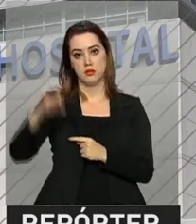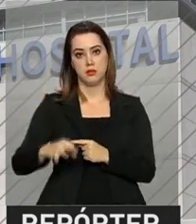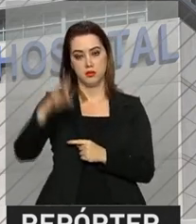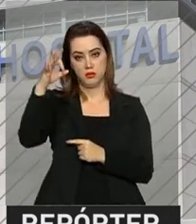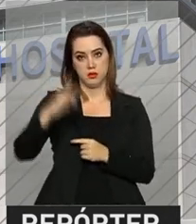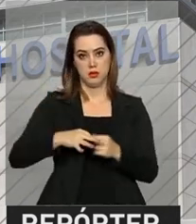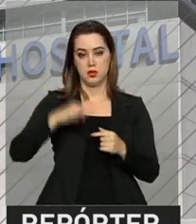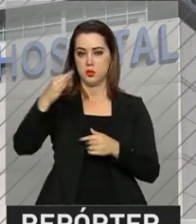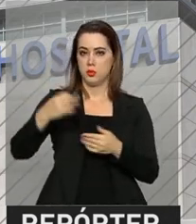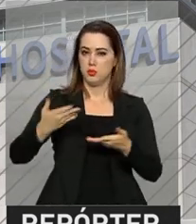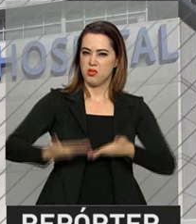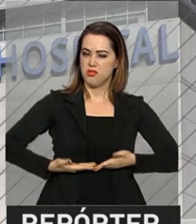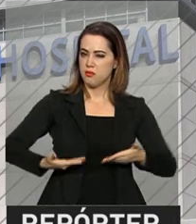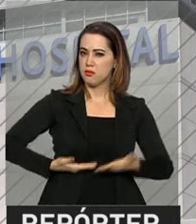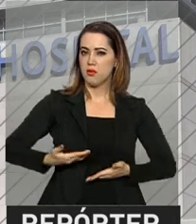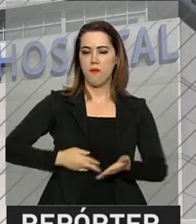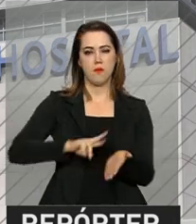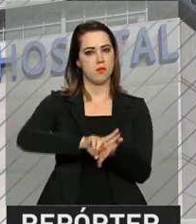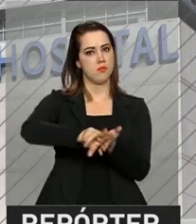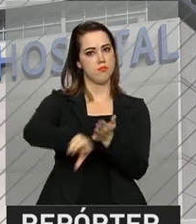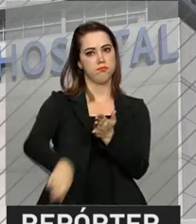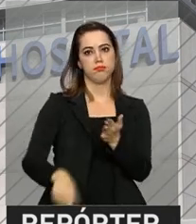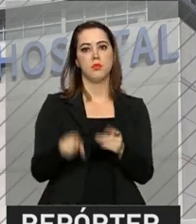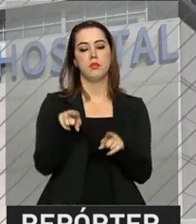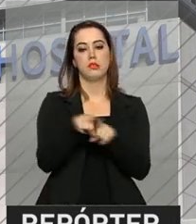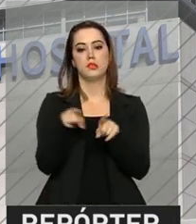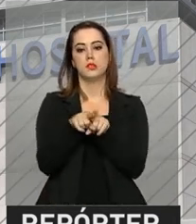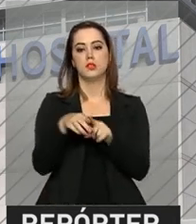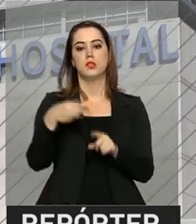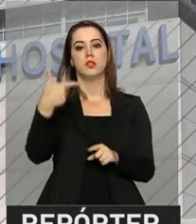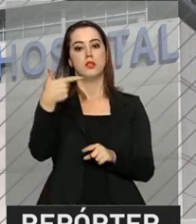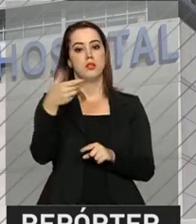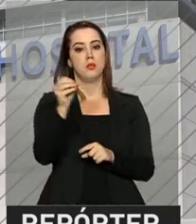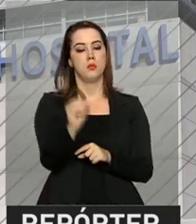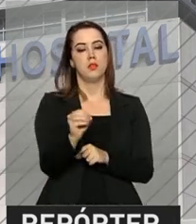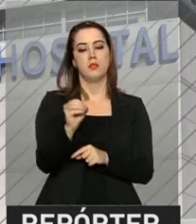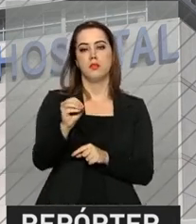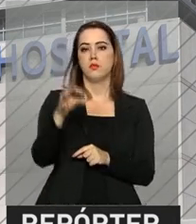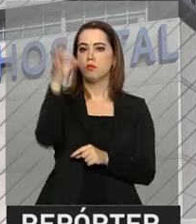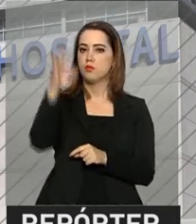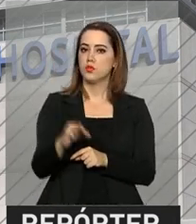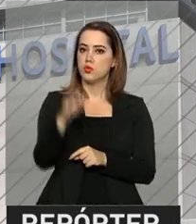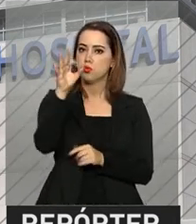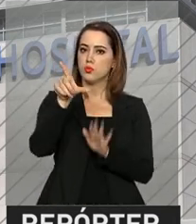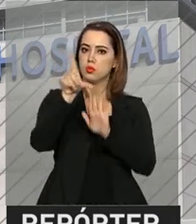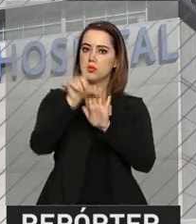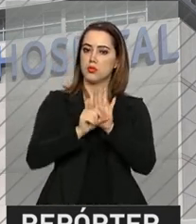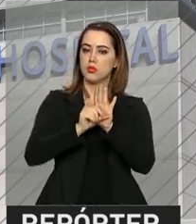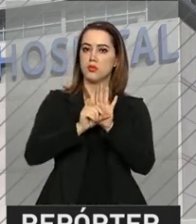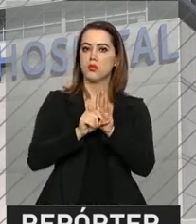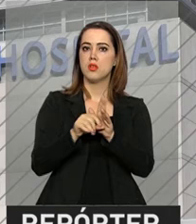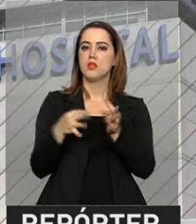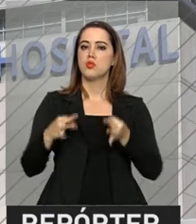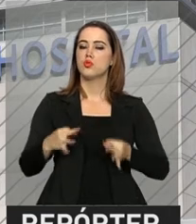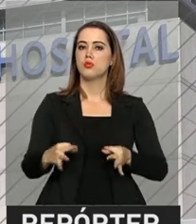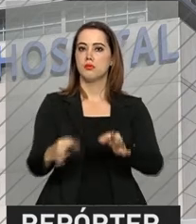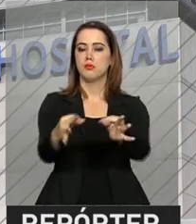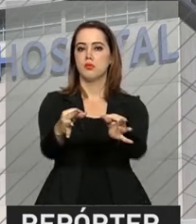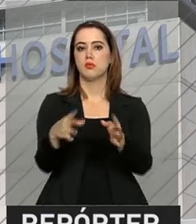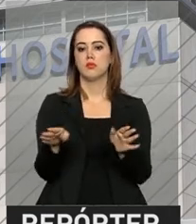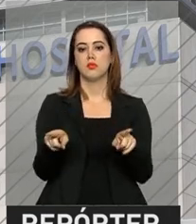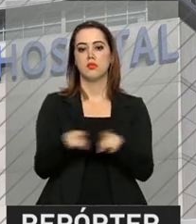gerais, 20% nos valores contratados de empresas de tecnologia e 39% na compra